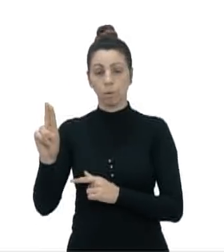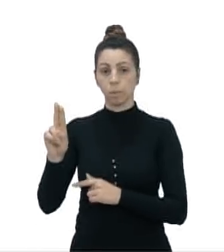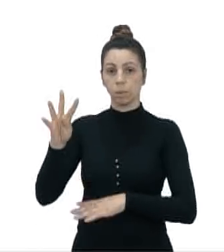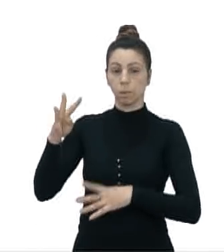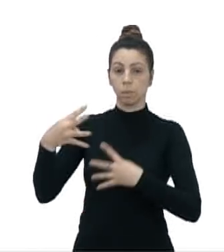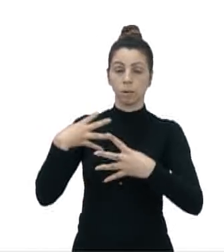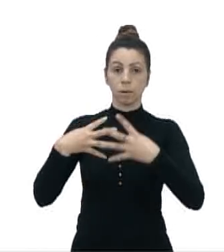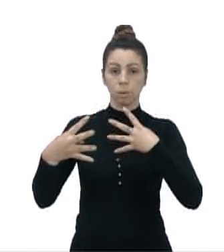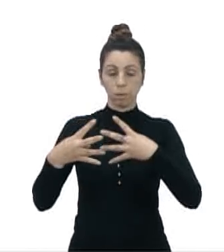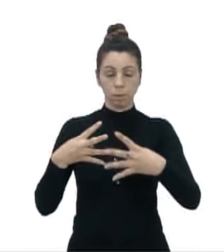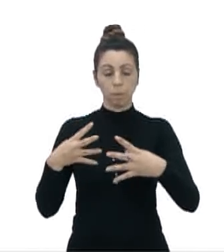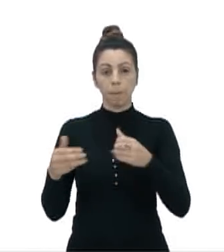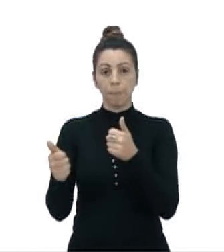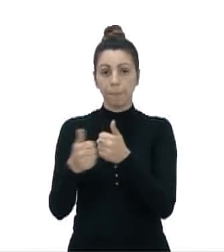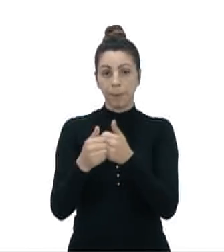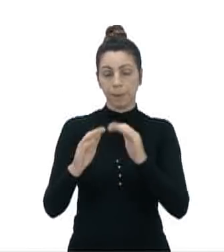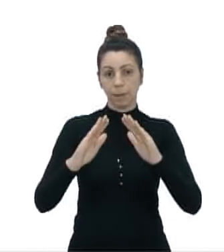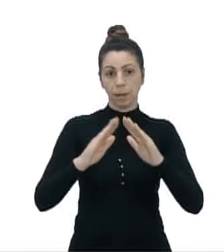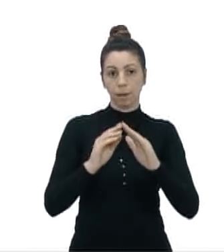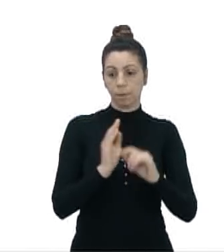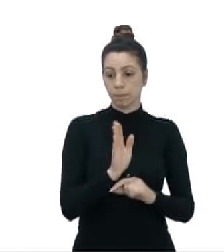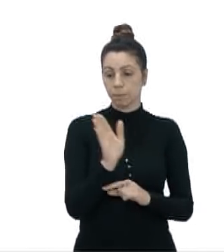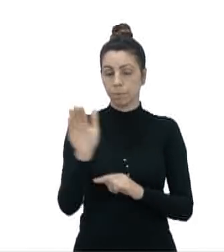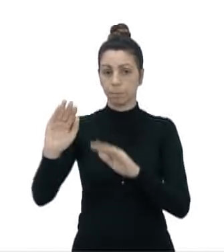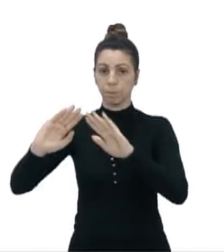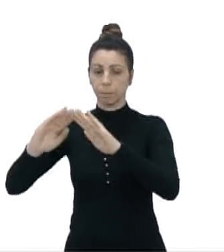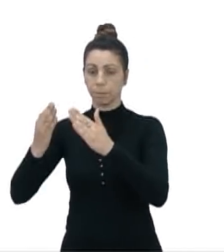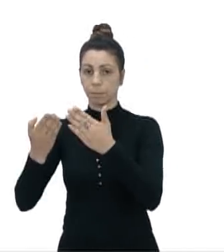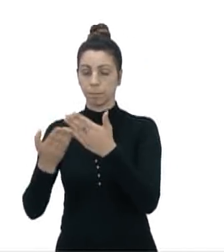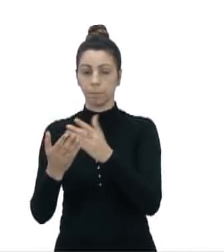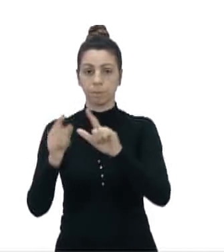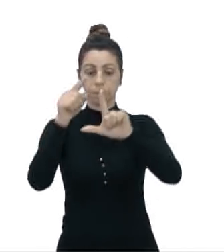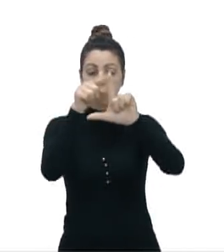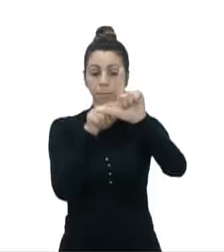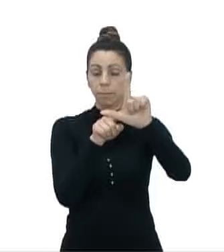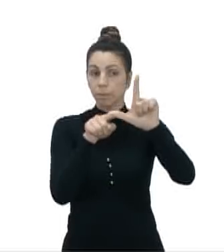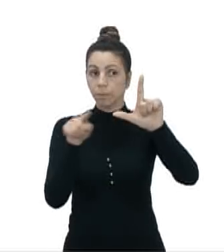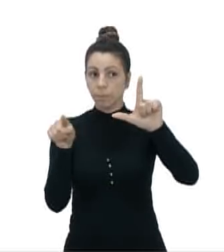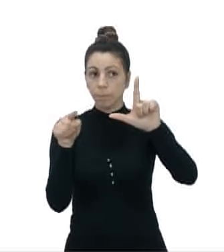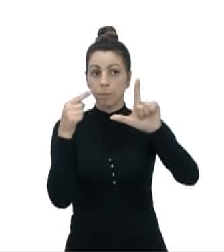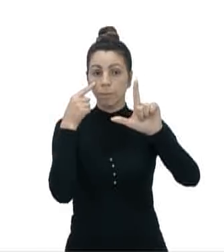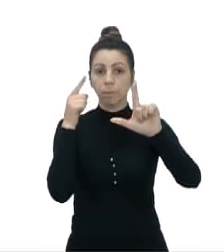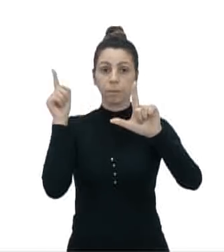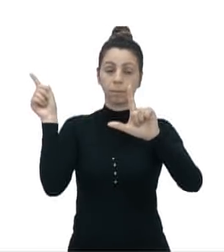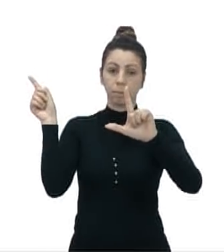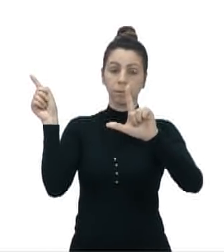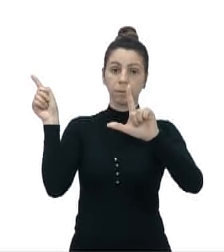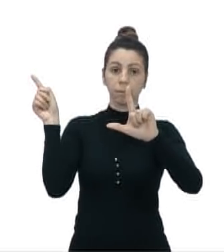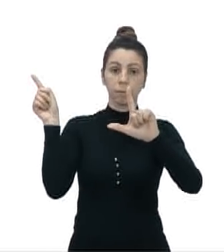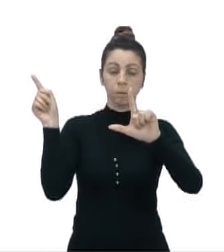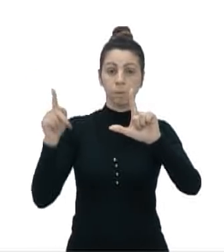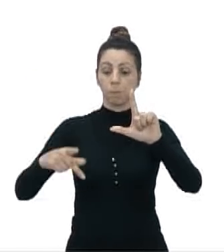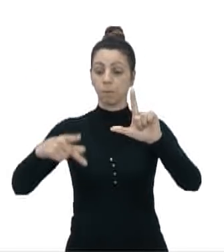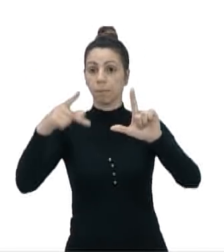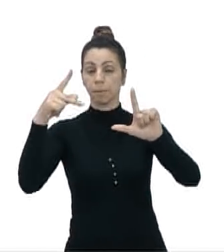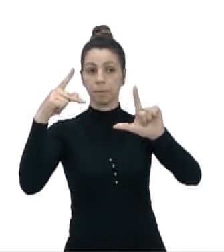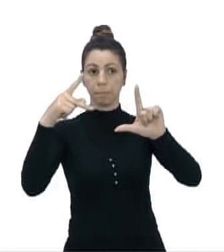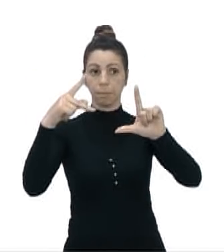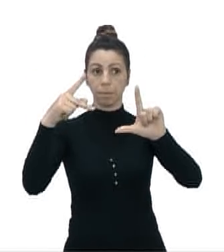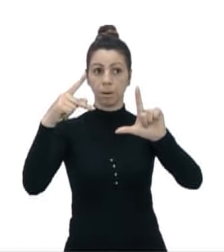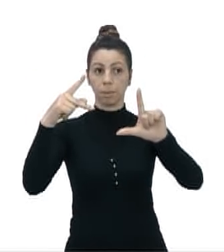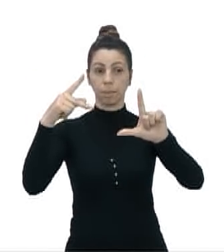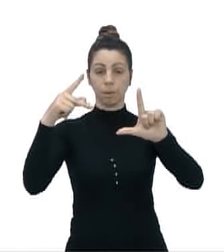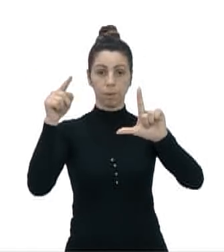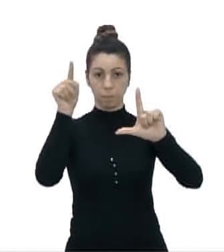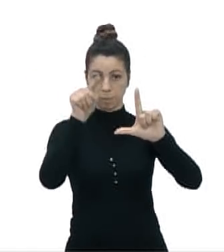à sua casa para ir à escola. No plano cartesiano ao lado, o ponto P, está até marcado